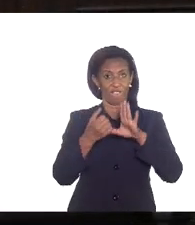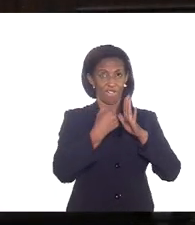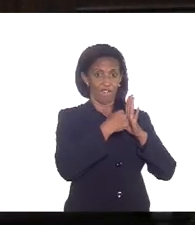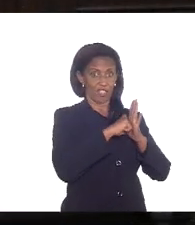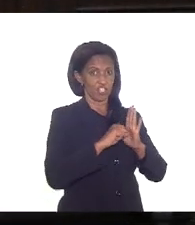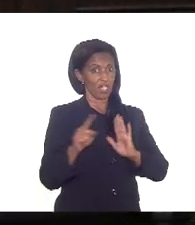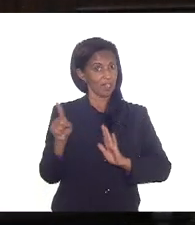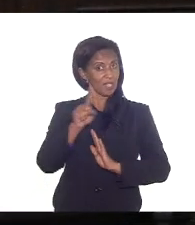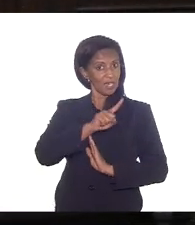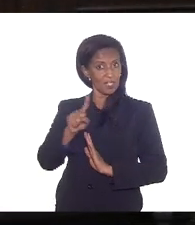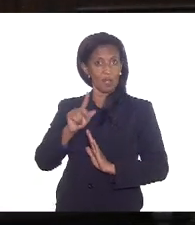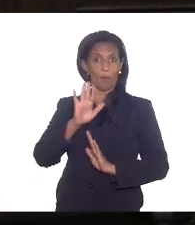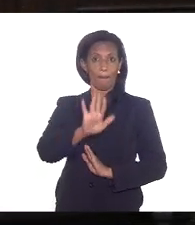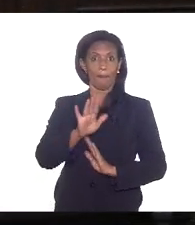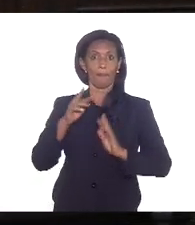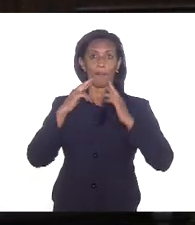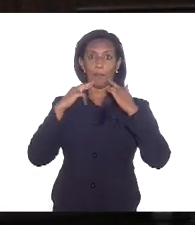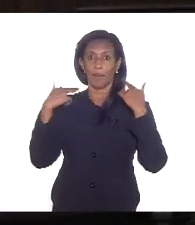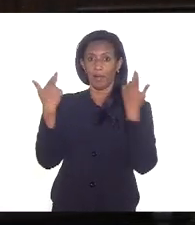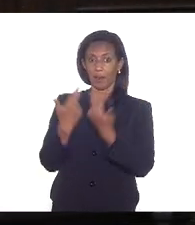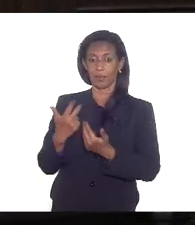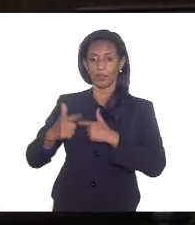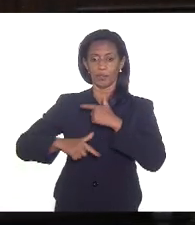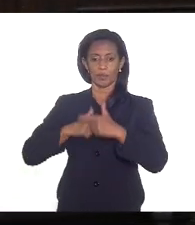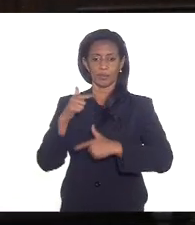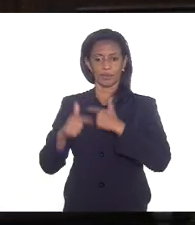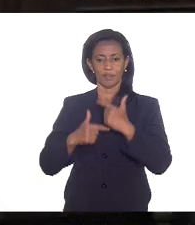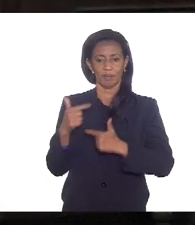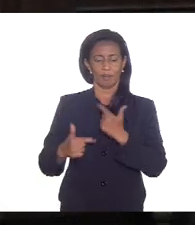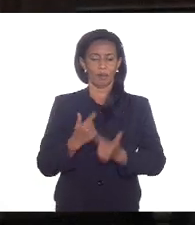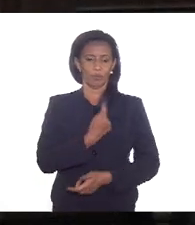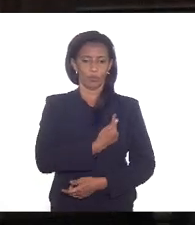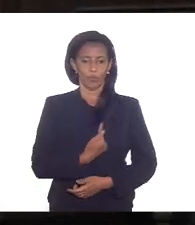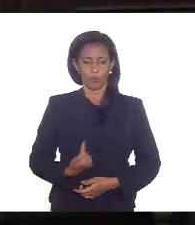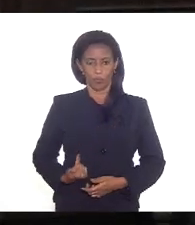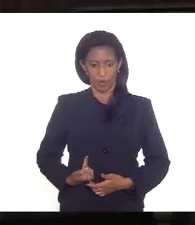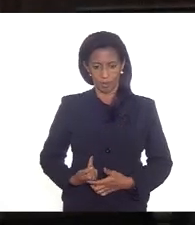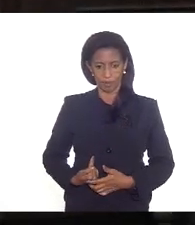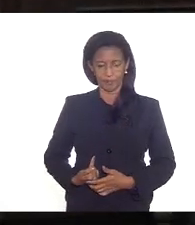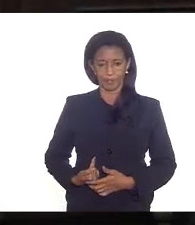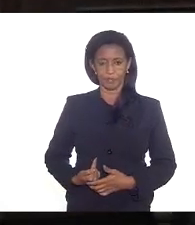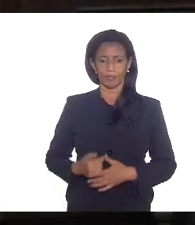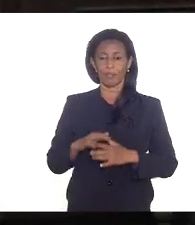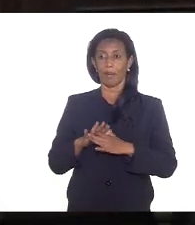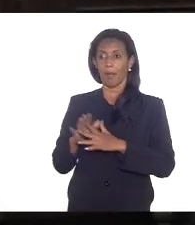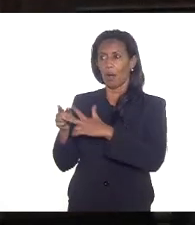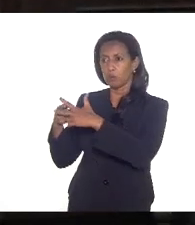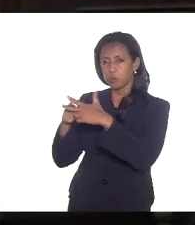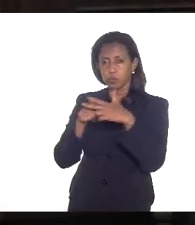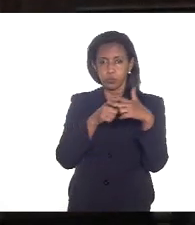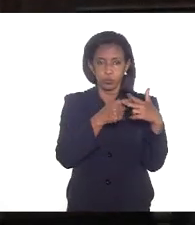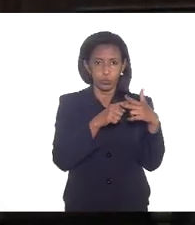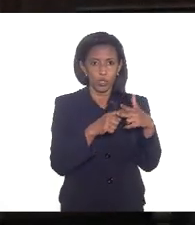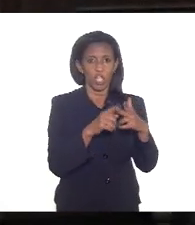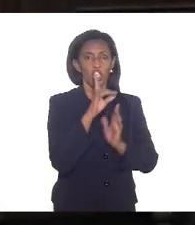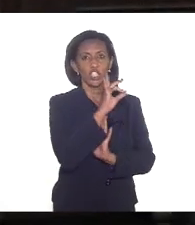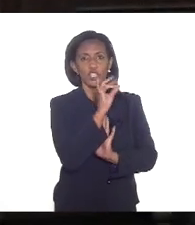participar Mas é porque é uma reunião de trabalho como velo para ajustar